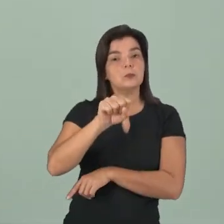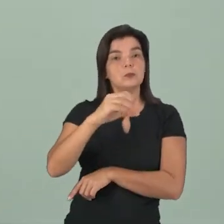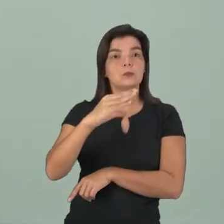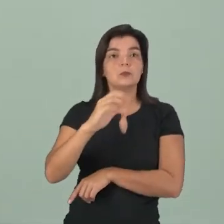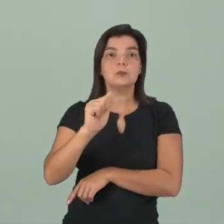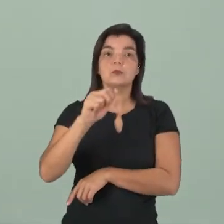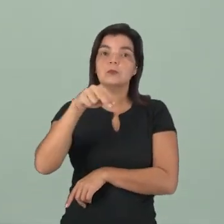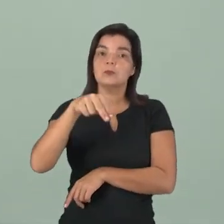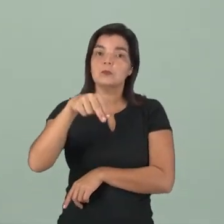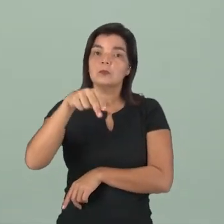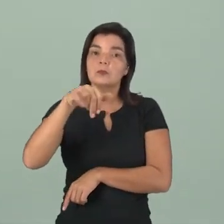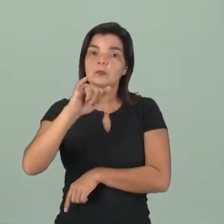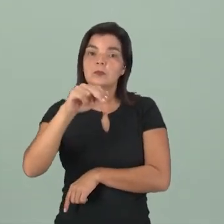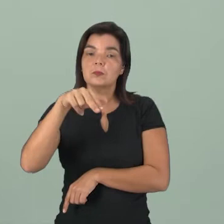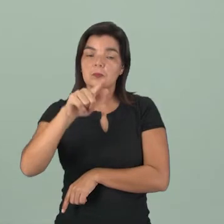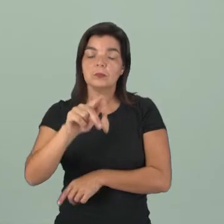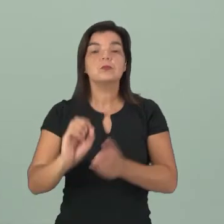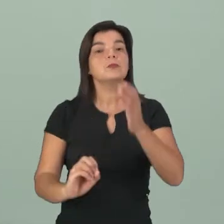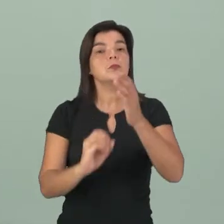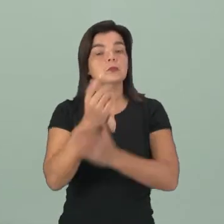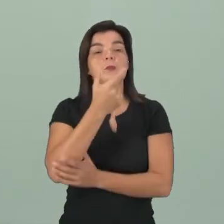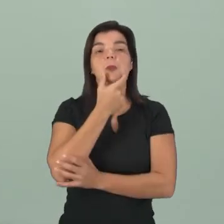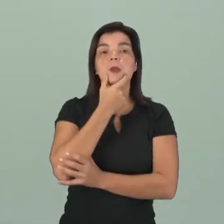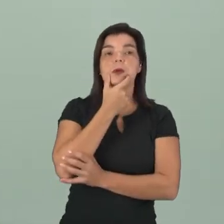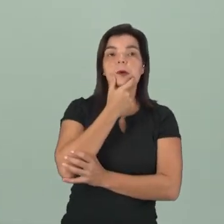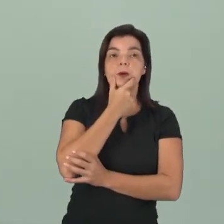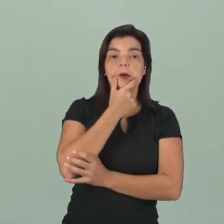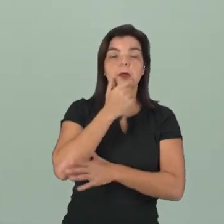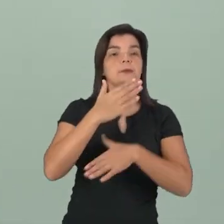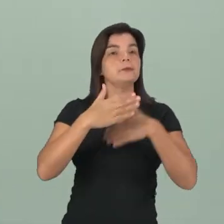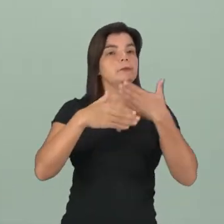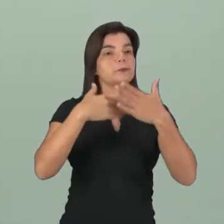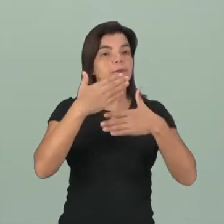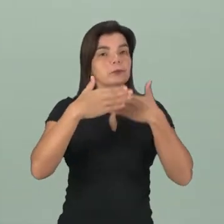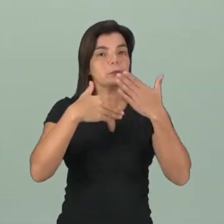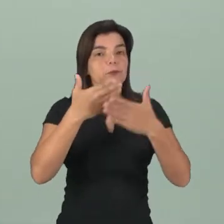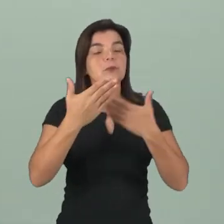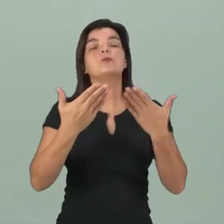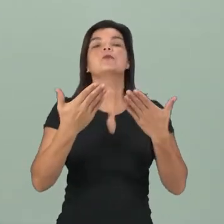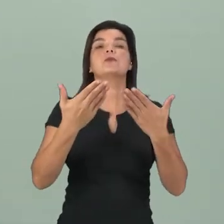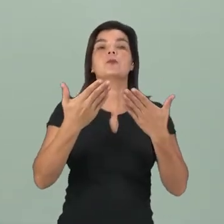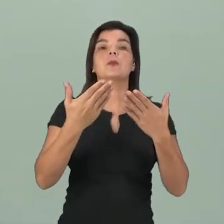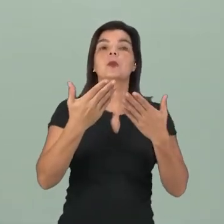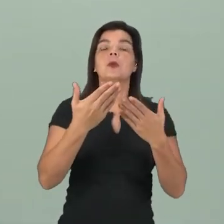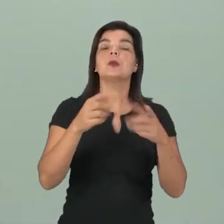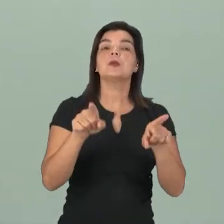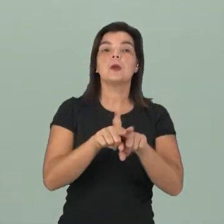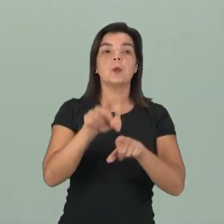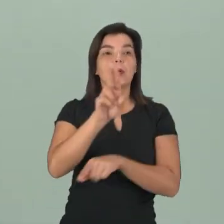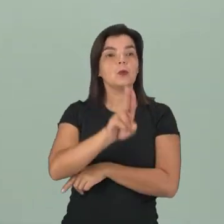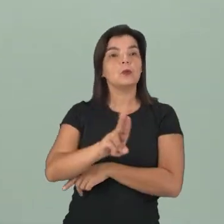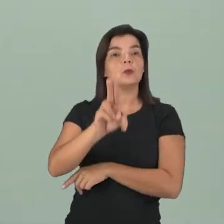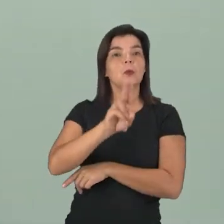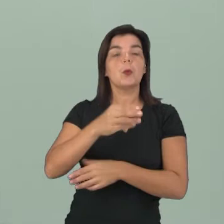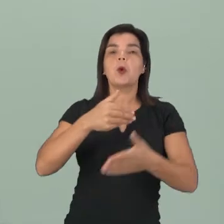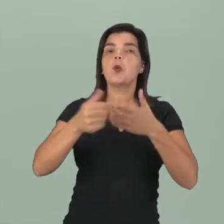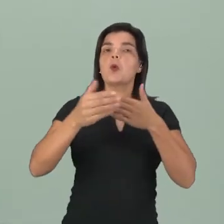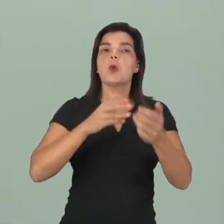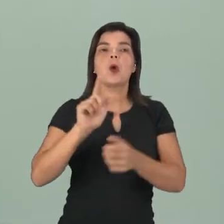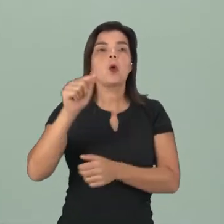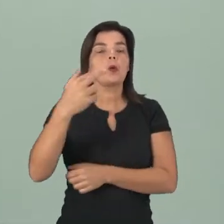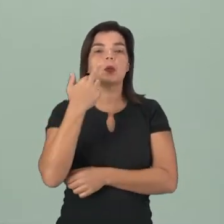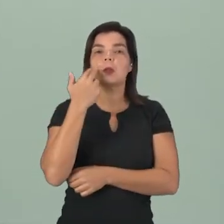pessoal, apesar de ter surgido no inglês, tá? Ela foi desenvolvida aí, né, desse idioma, mas ela é utilizada para qualquer